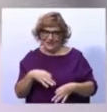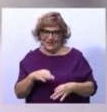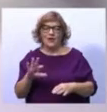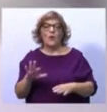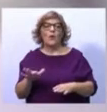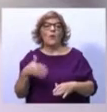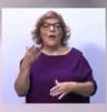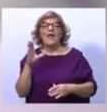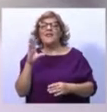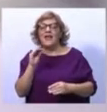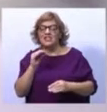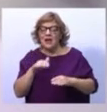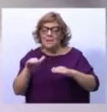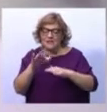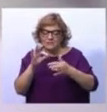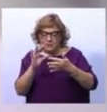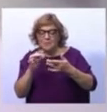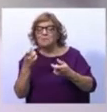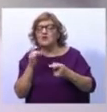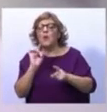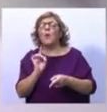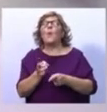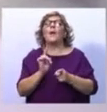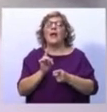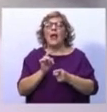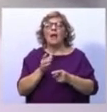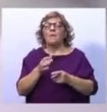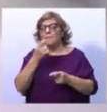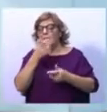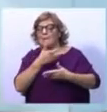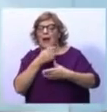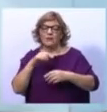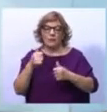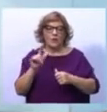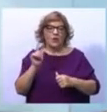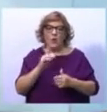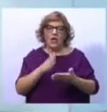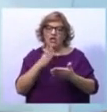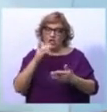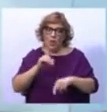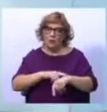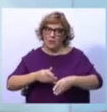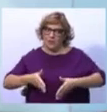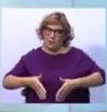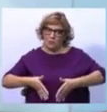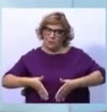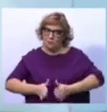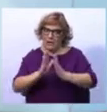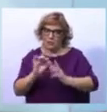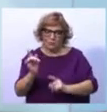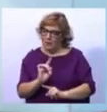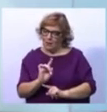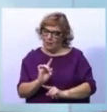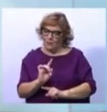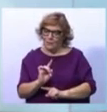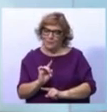esses tais 10 passos que é preciso cumprir? Eu vou começar um bocadinho antes, porque isto não é só no momento do parto, isto não começa no momento do